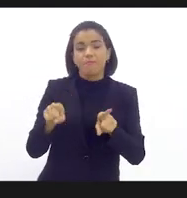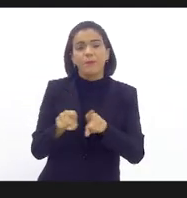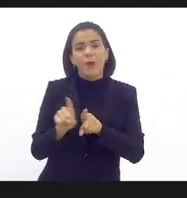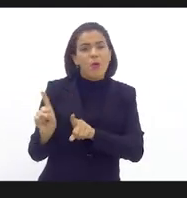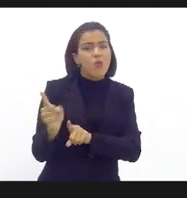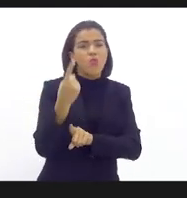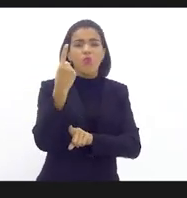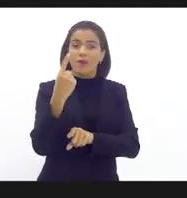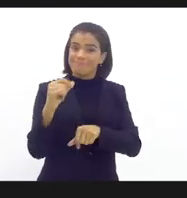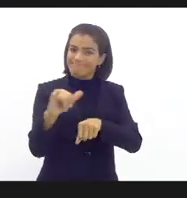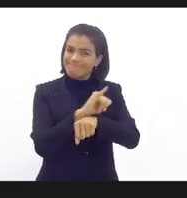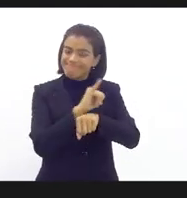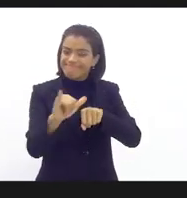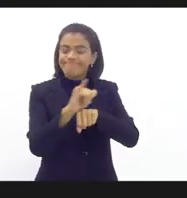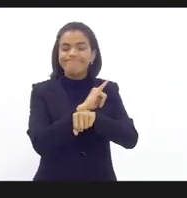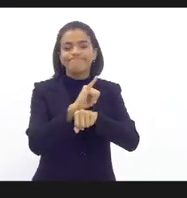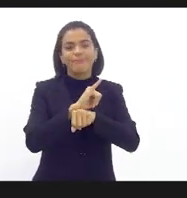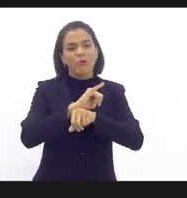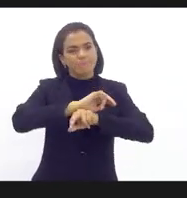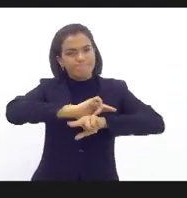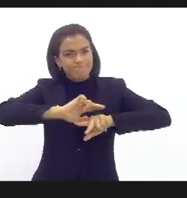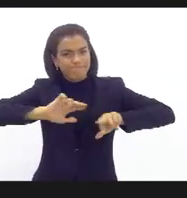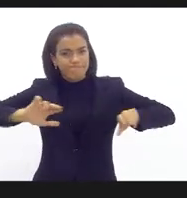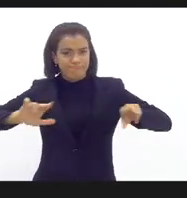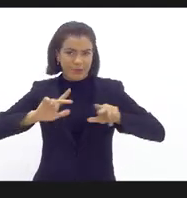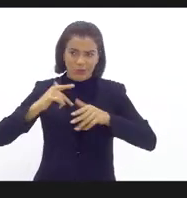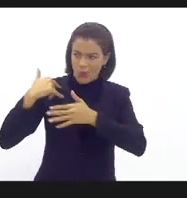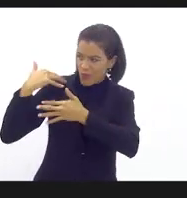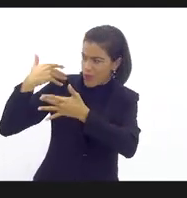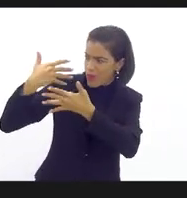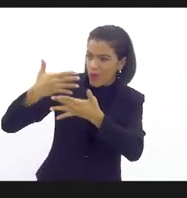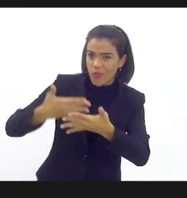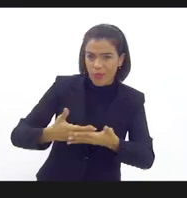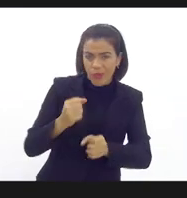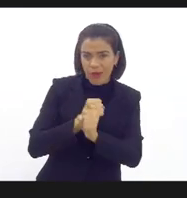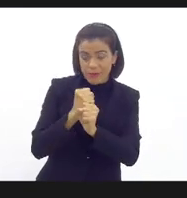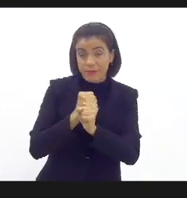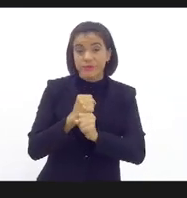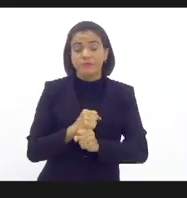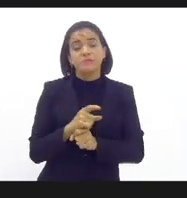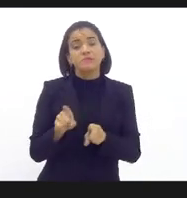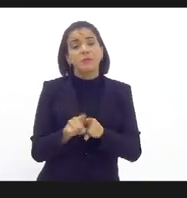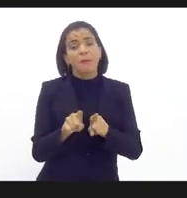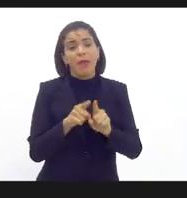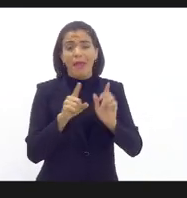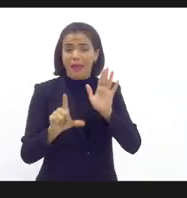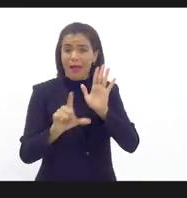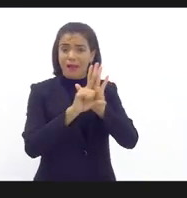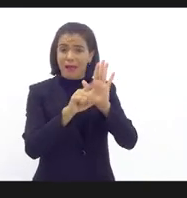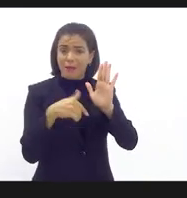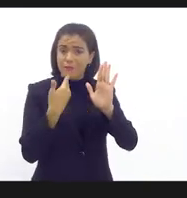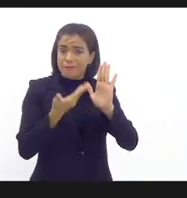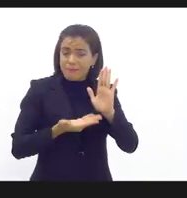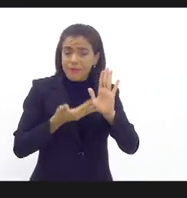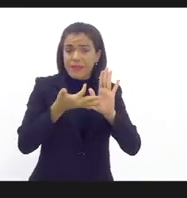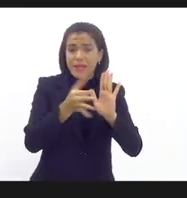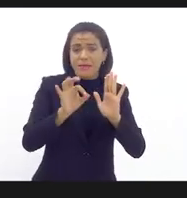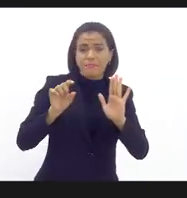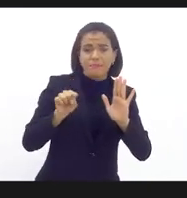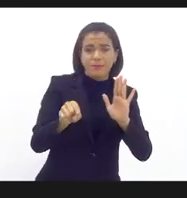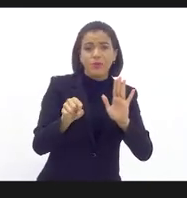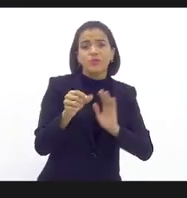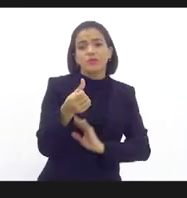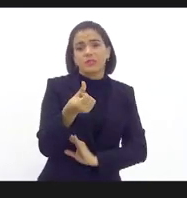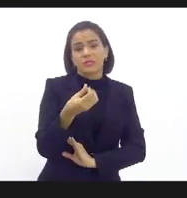principais ferramentas desses últimos anos. Tratamos a lei do nosso lugar de 10.639,